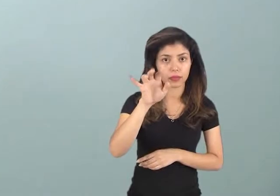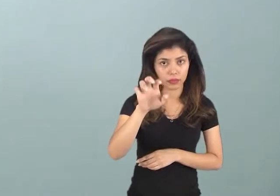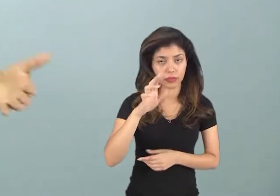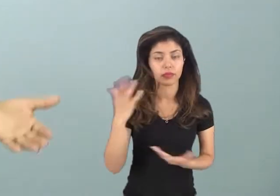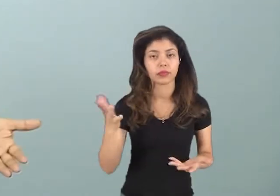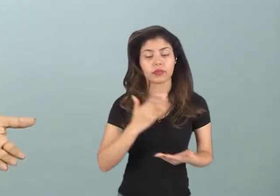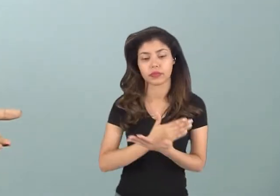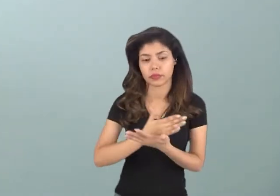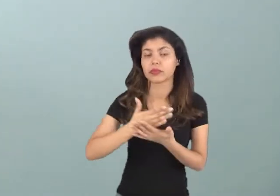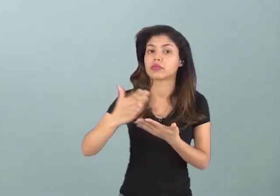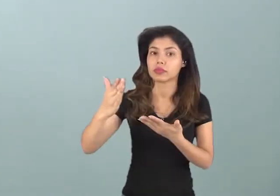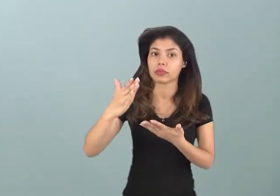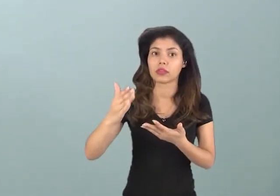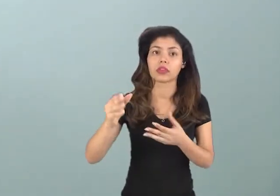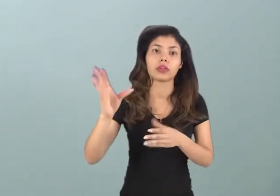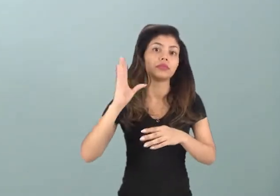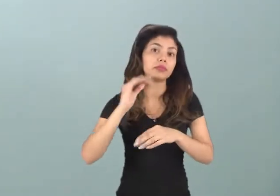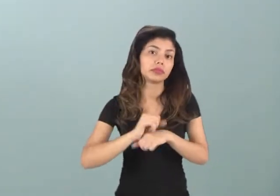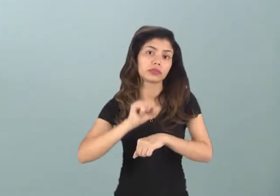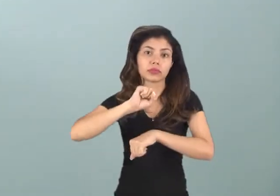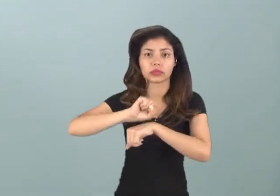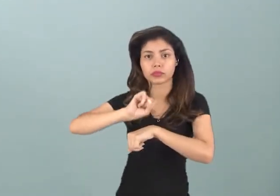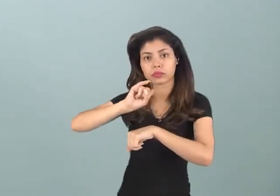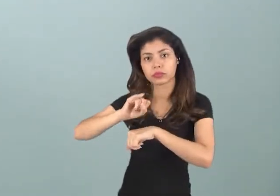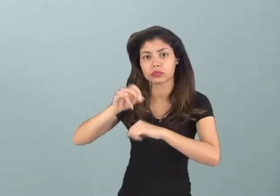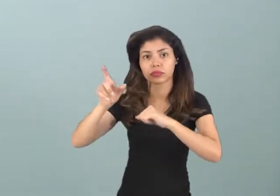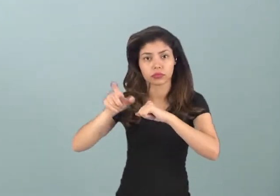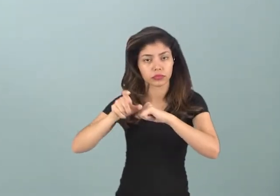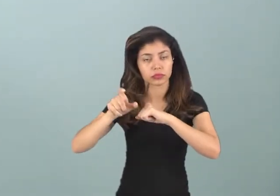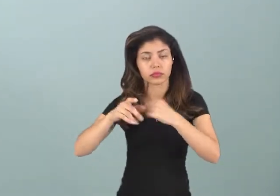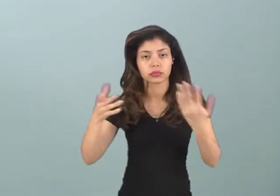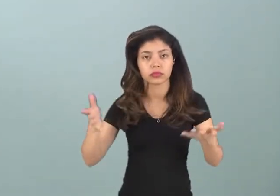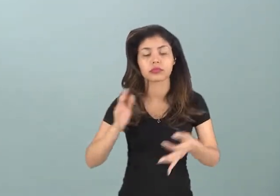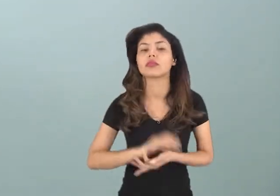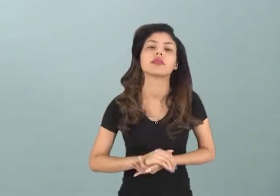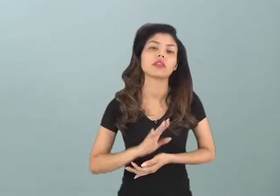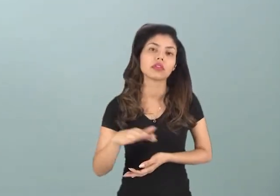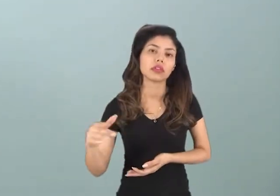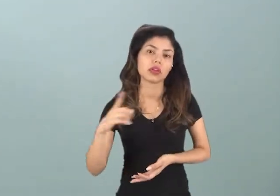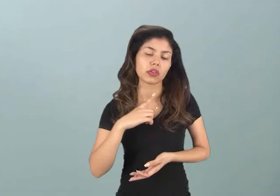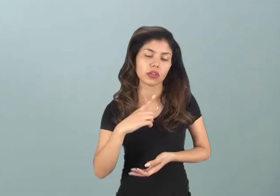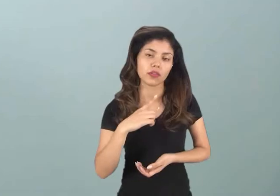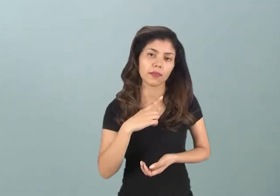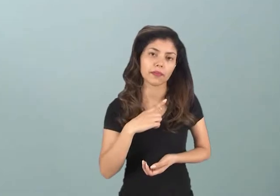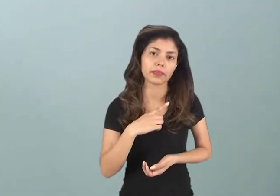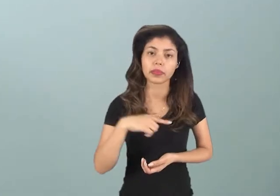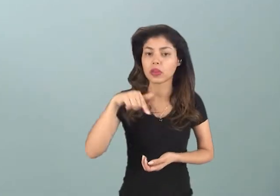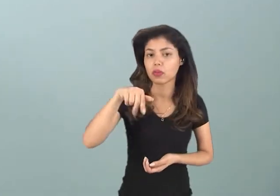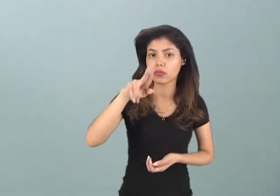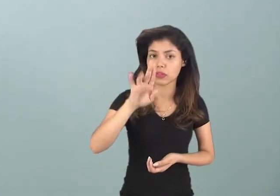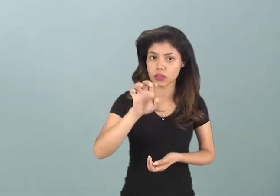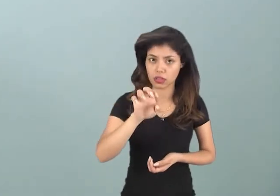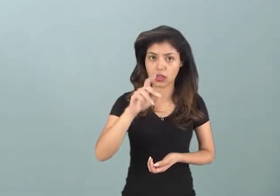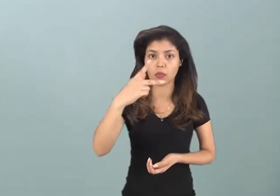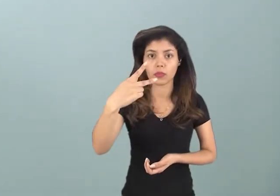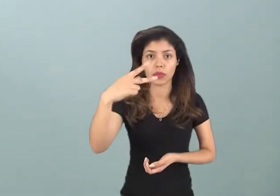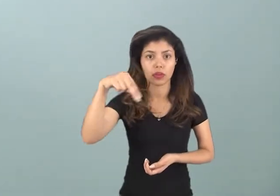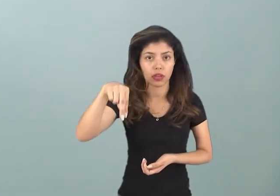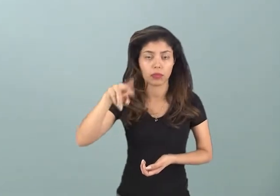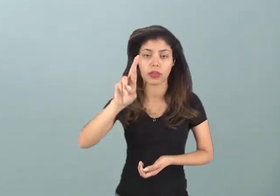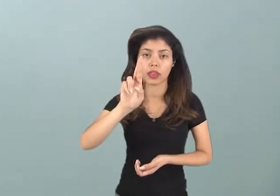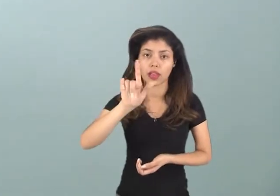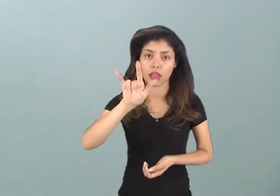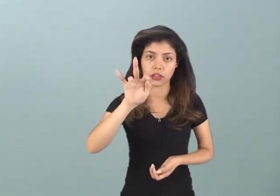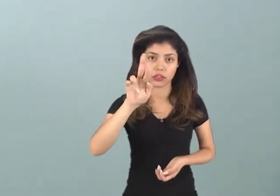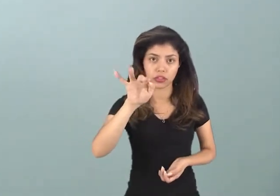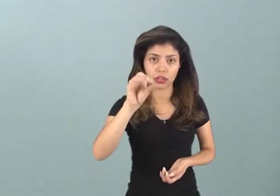ali, que foi iniciada, será substantiva. E quando você tiver esse que você conseguiu trocar por um pronome relativo, você observa que